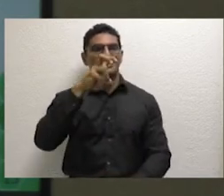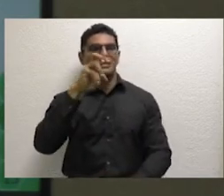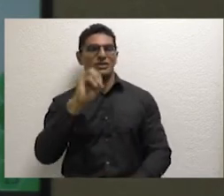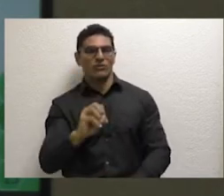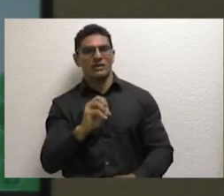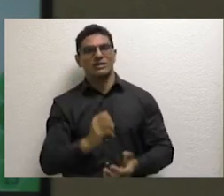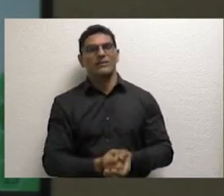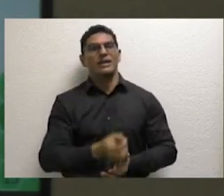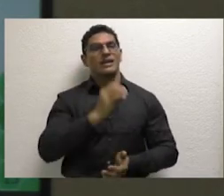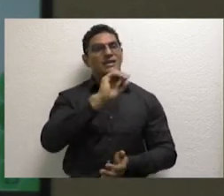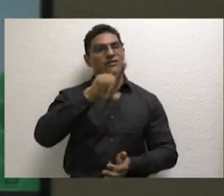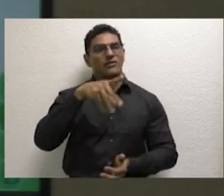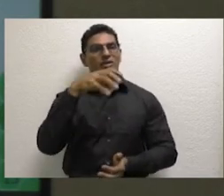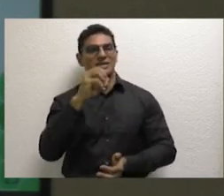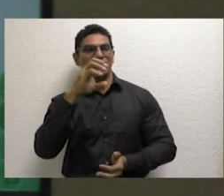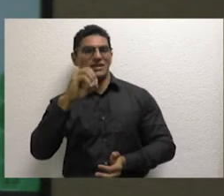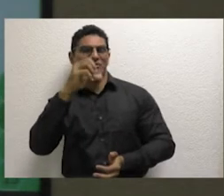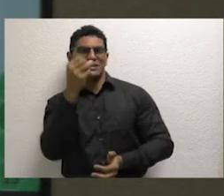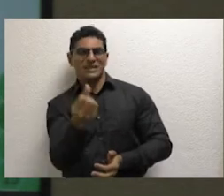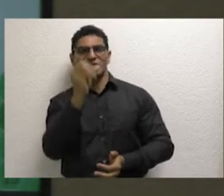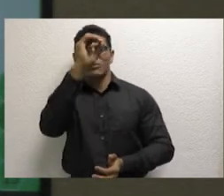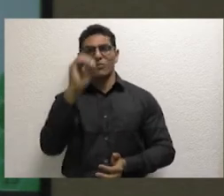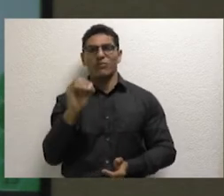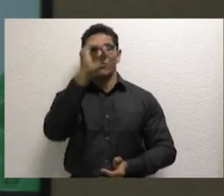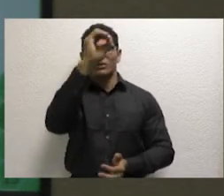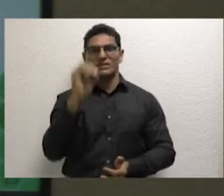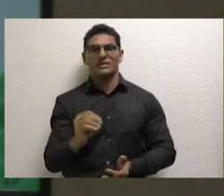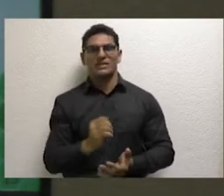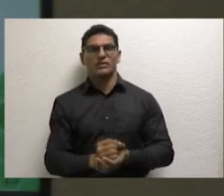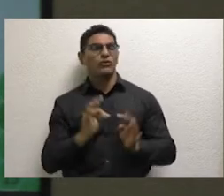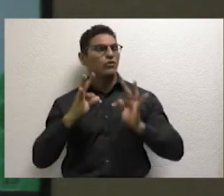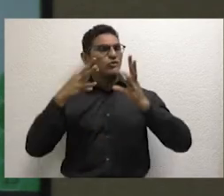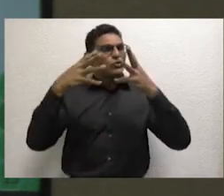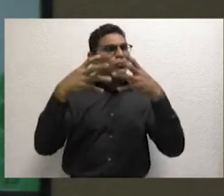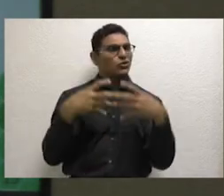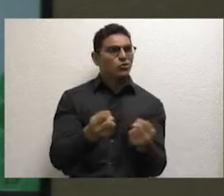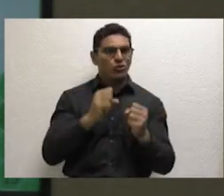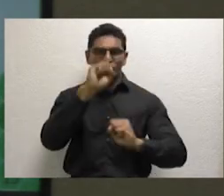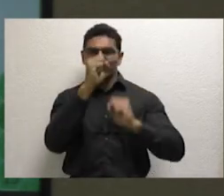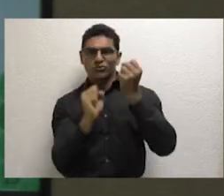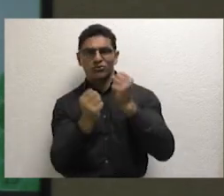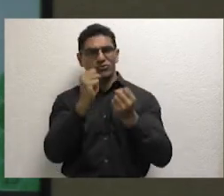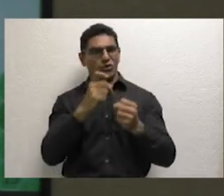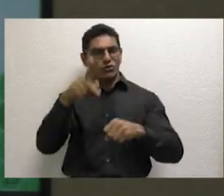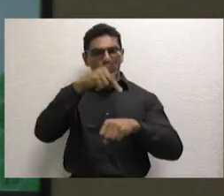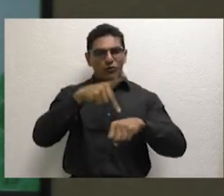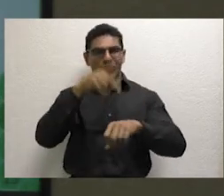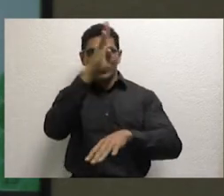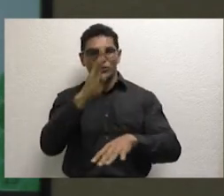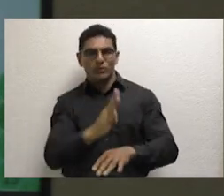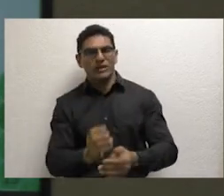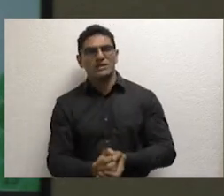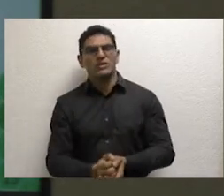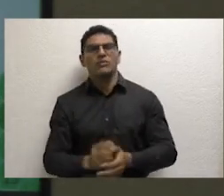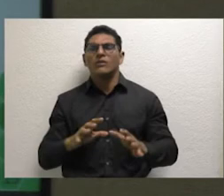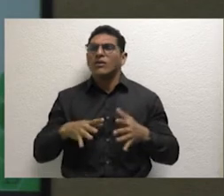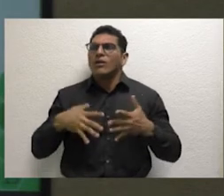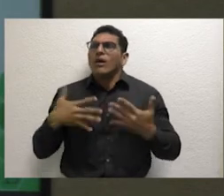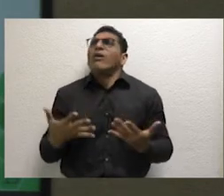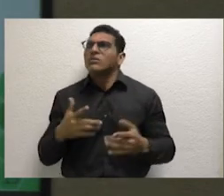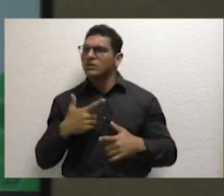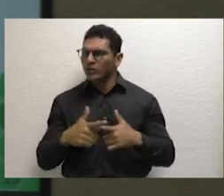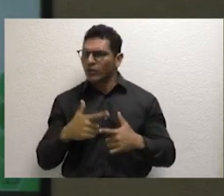que é 0,006% do total de indústrias do país aonde é que nós estamos causando